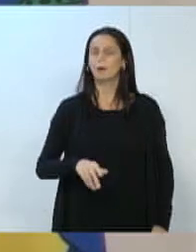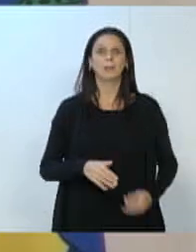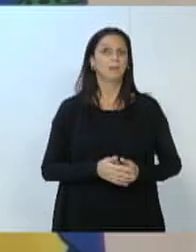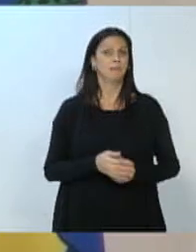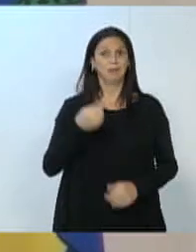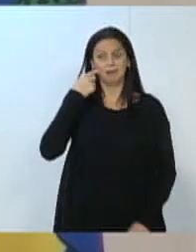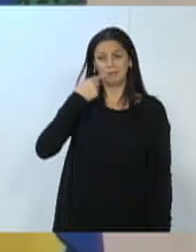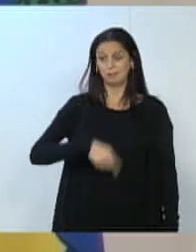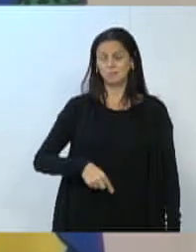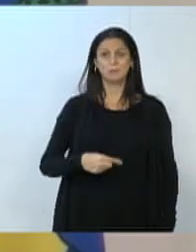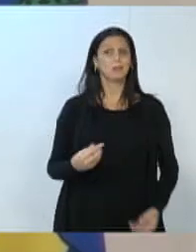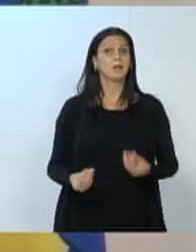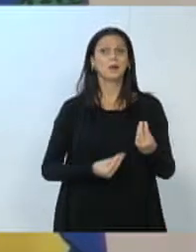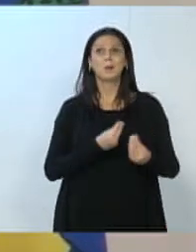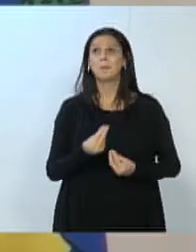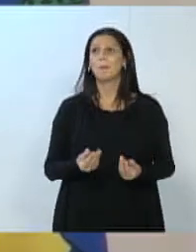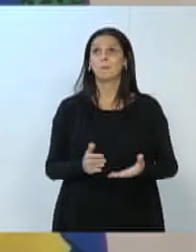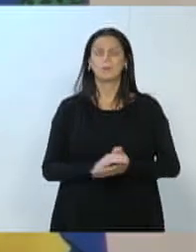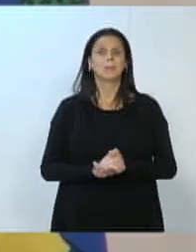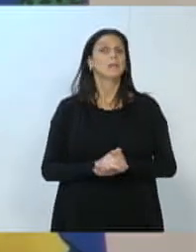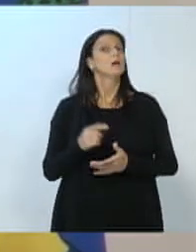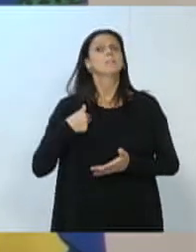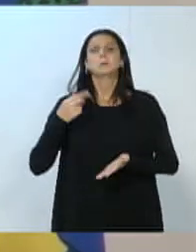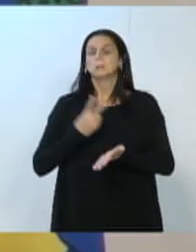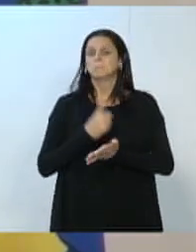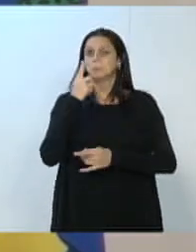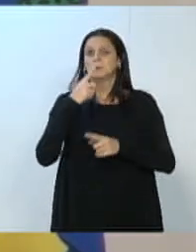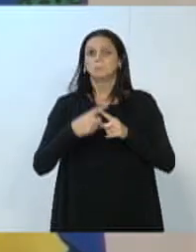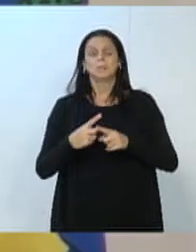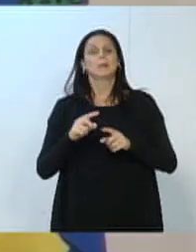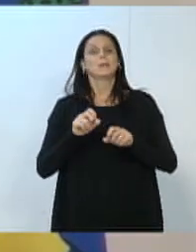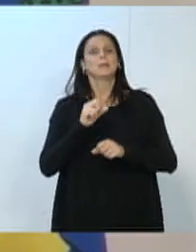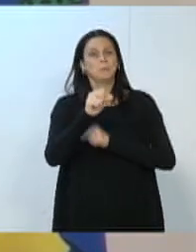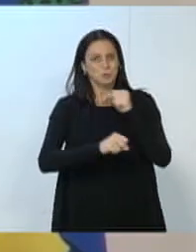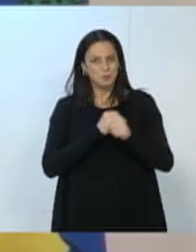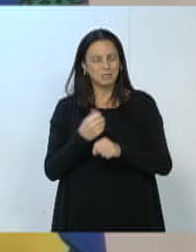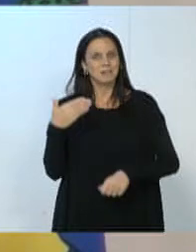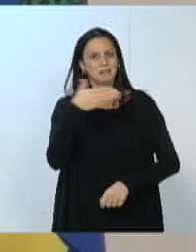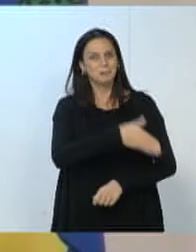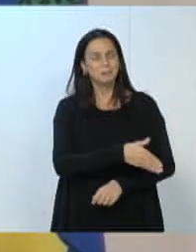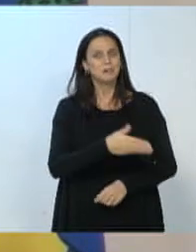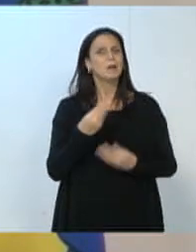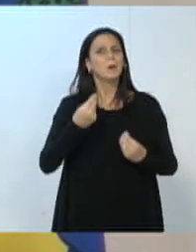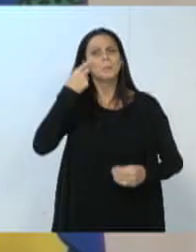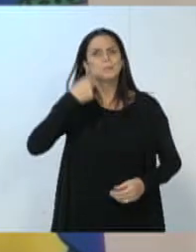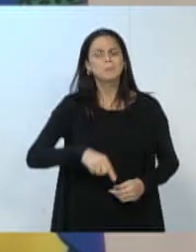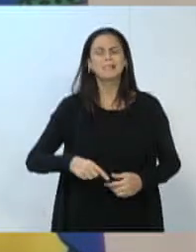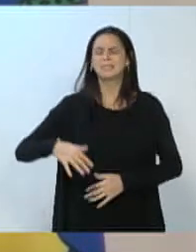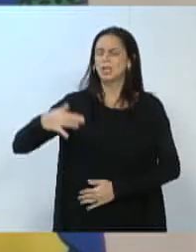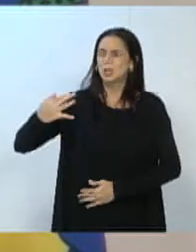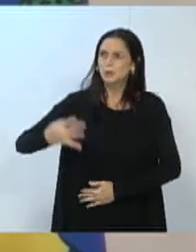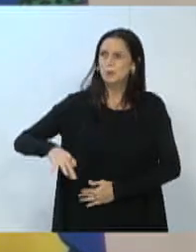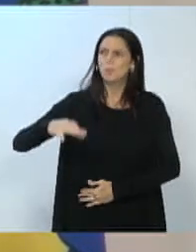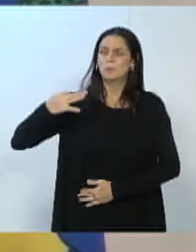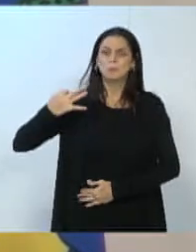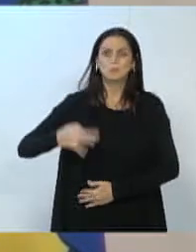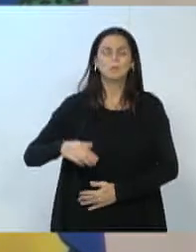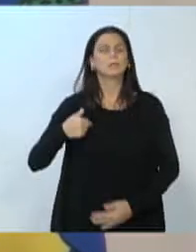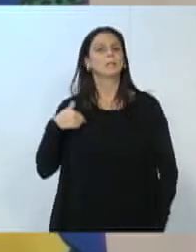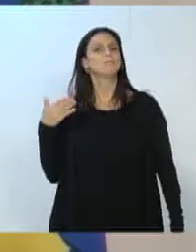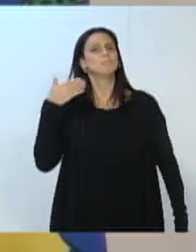cheguei a descobrir vou anualmente mas eu cheguei a descobrir somente porque eu senti uma dor forte e fui atrás